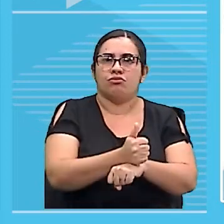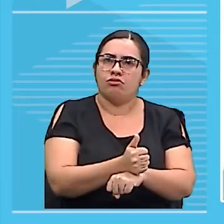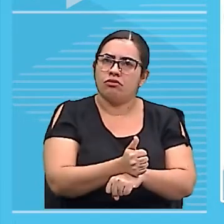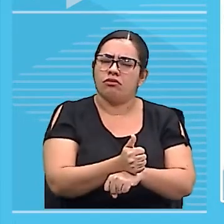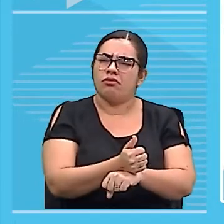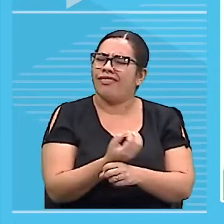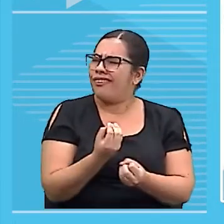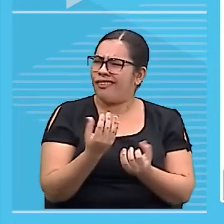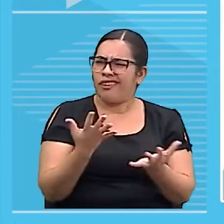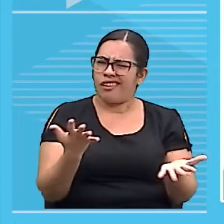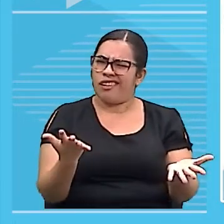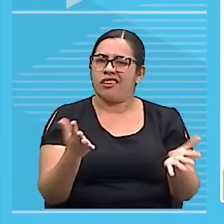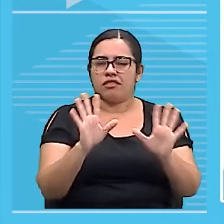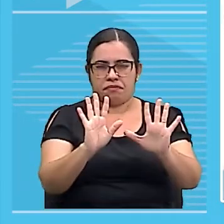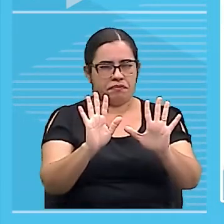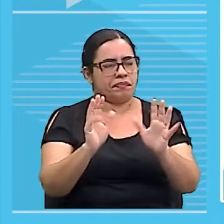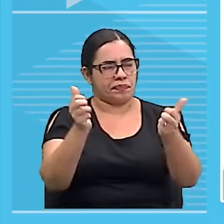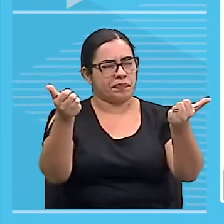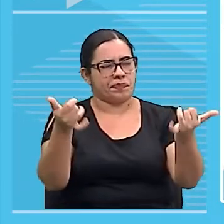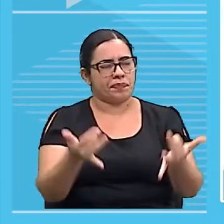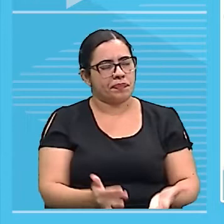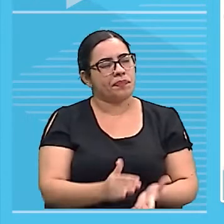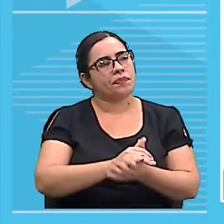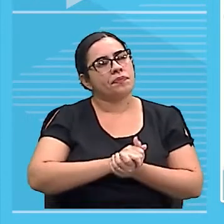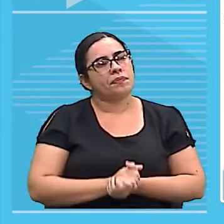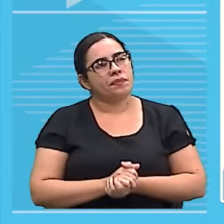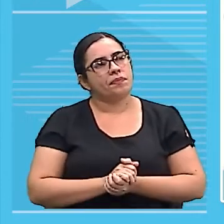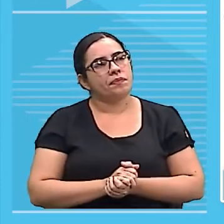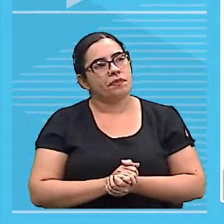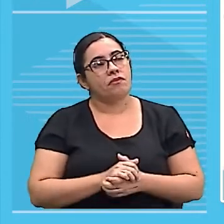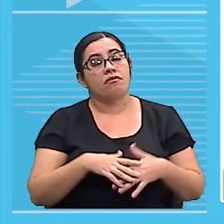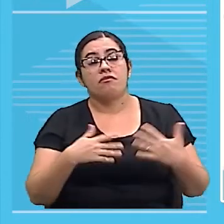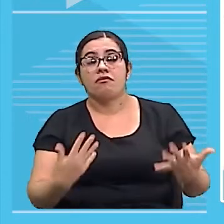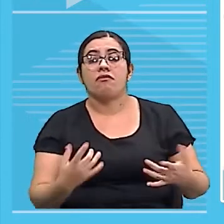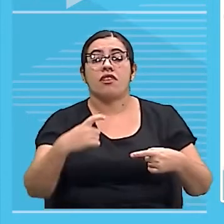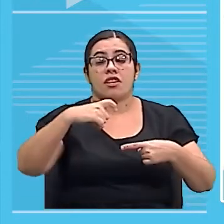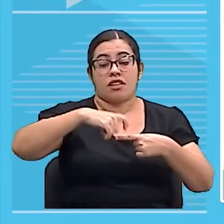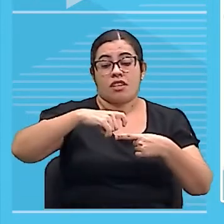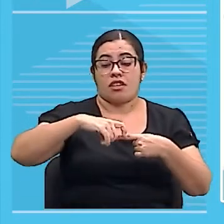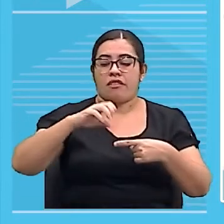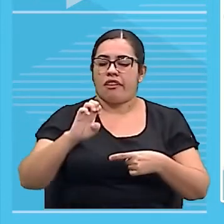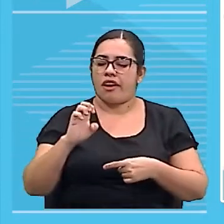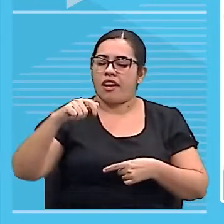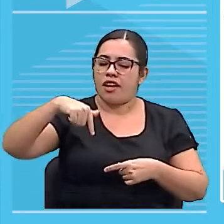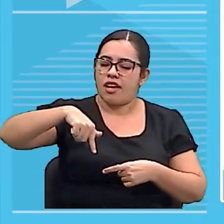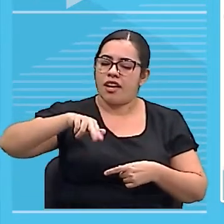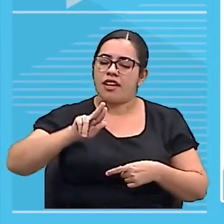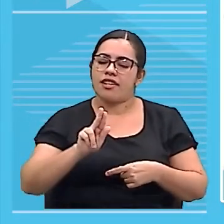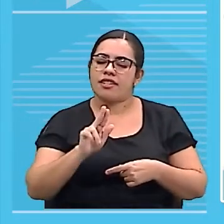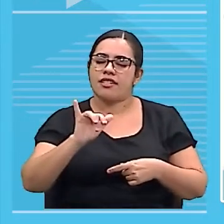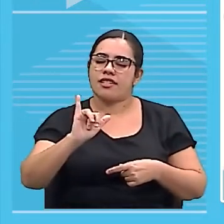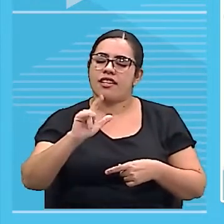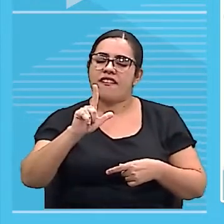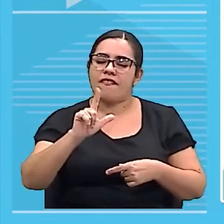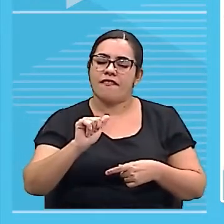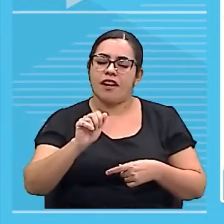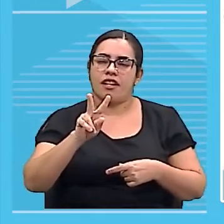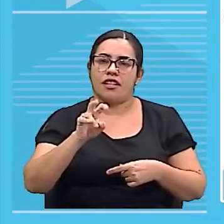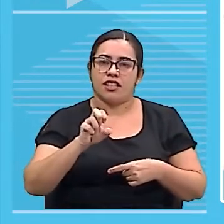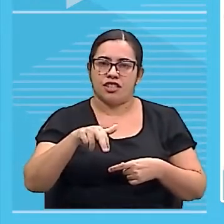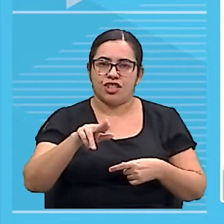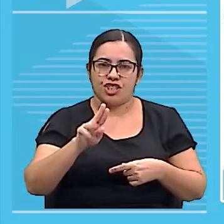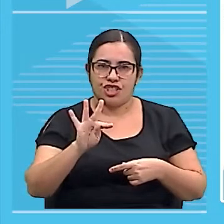professor Oi jovens a resistência equivalente e é você ter um único rezo